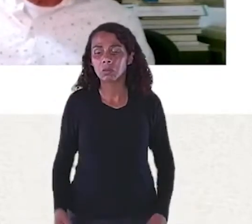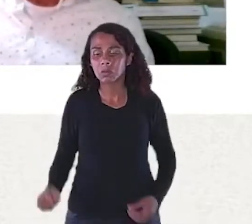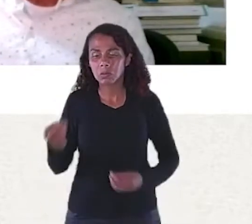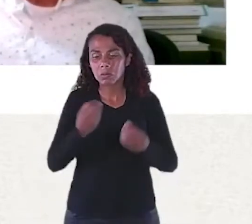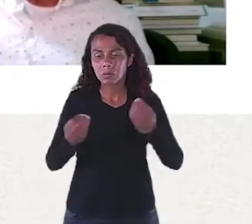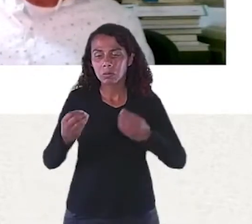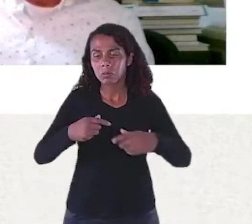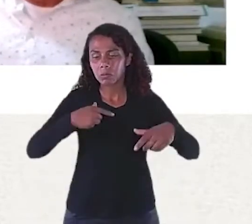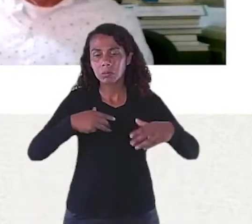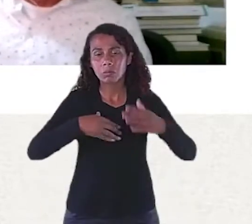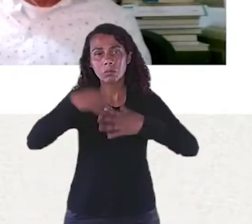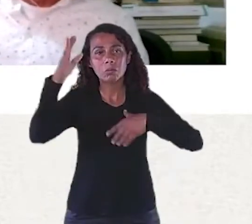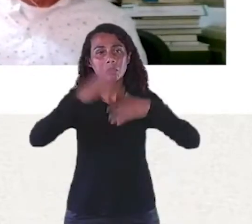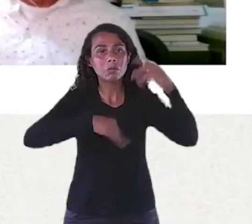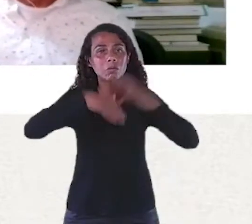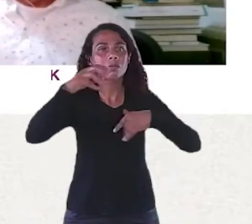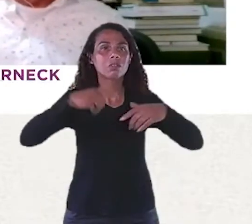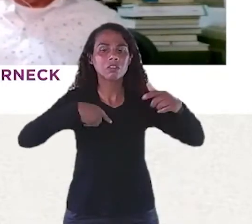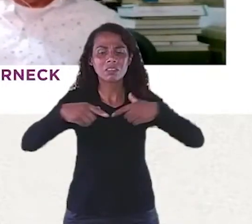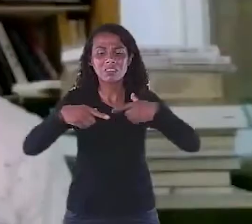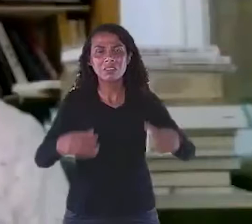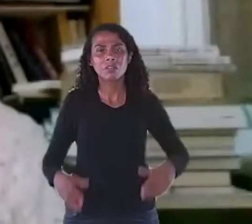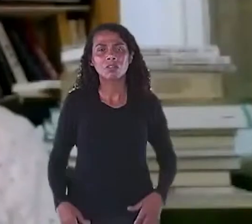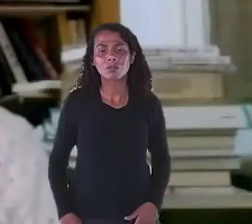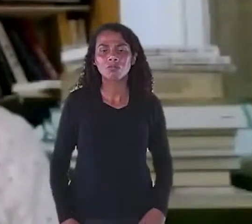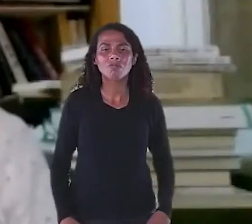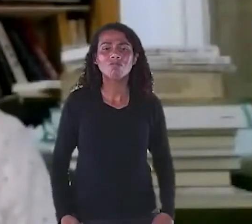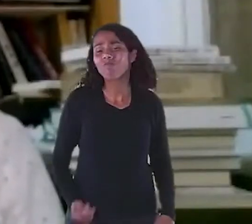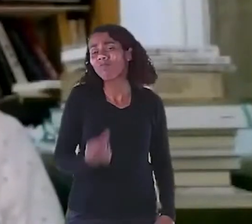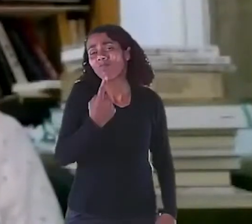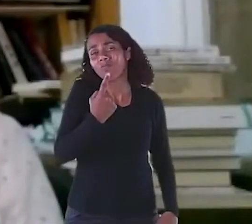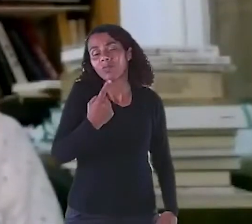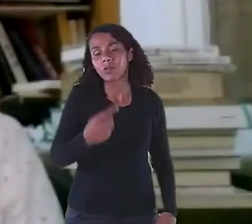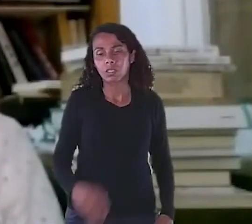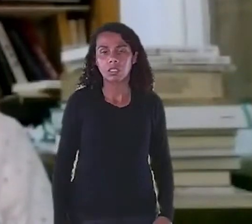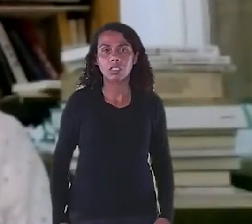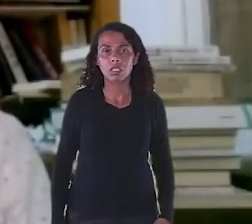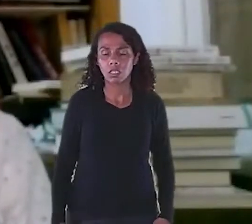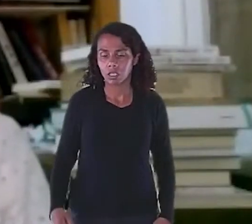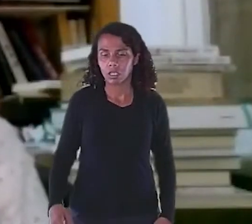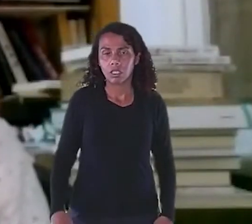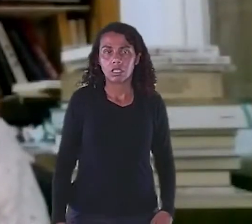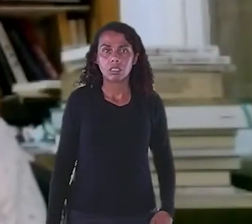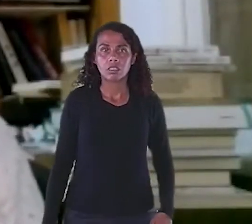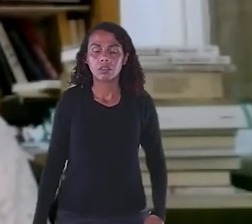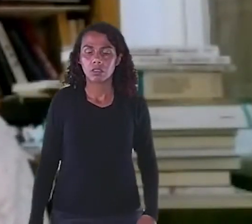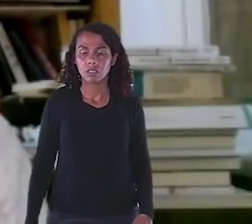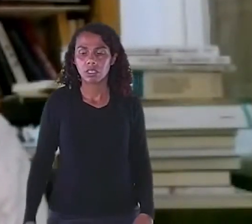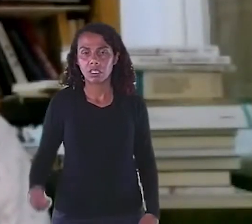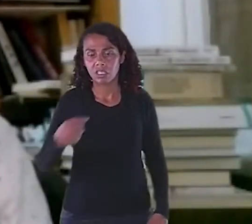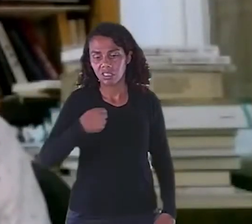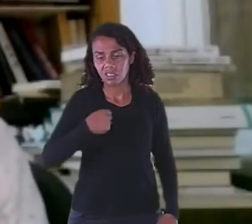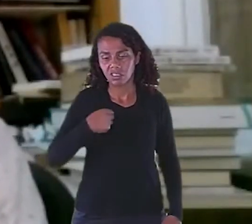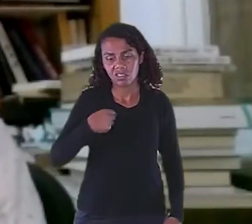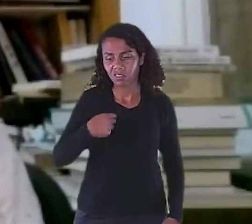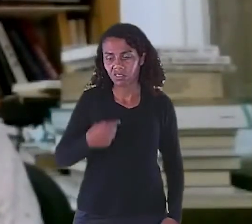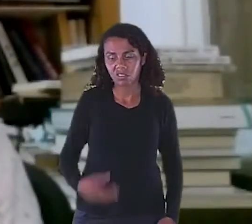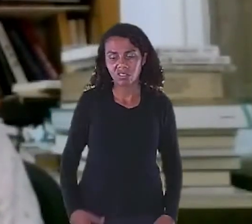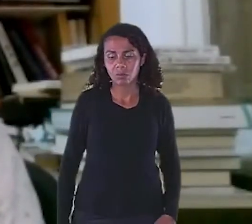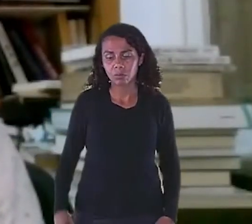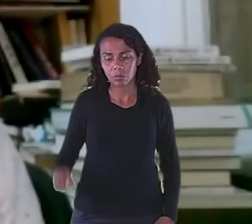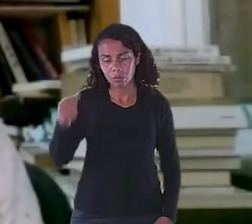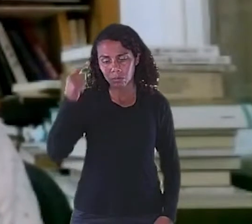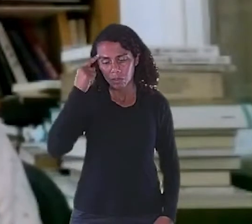Eu acho que eu acertei os ponteiros com ele sem perceber que estava fazendo isso no dia que eu escrevi